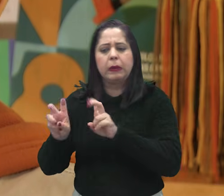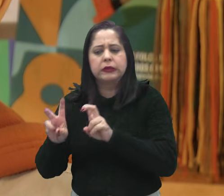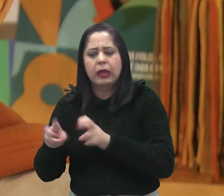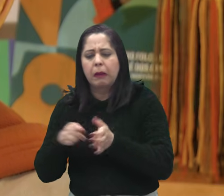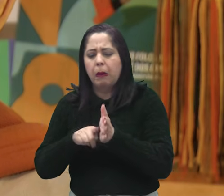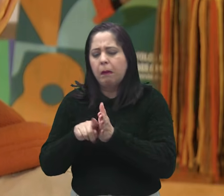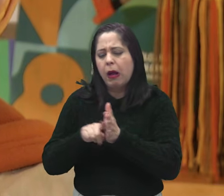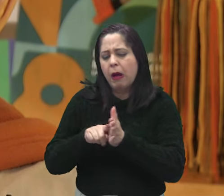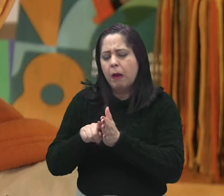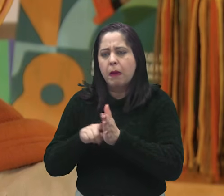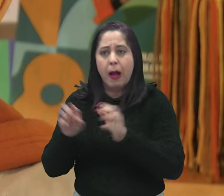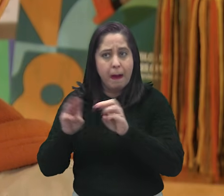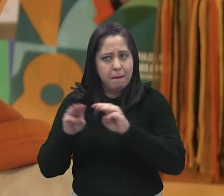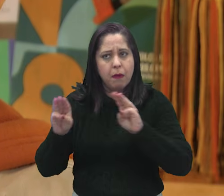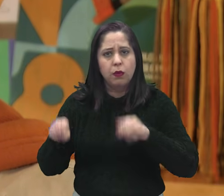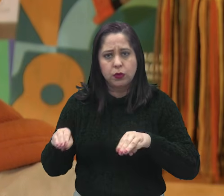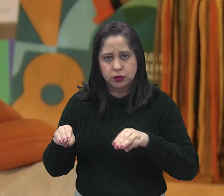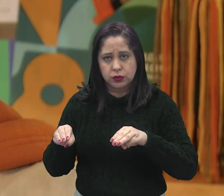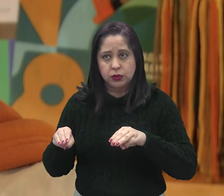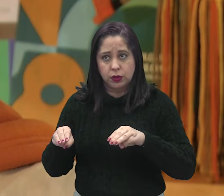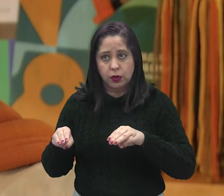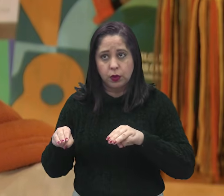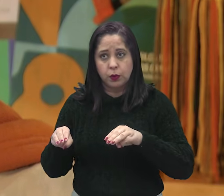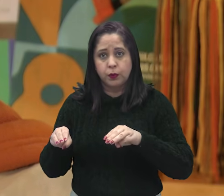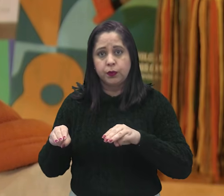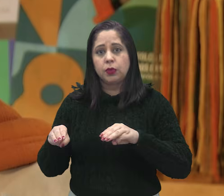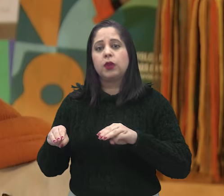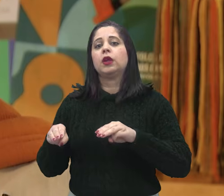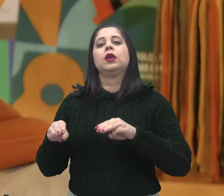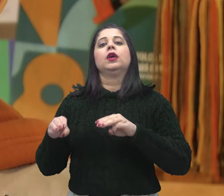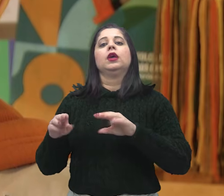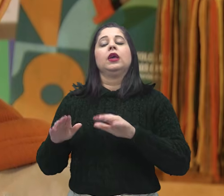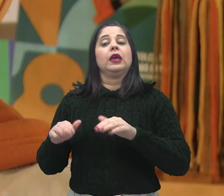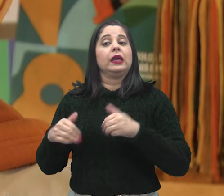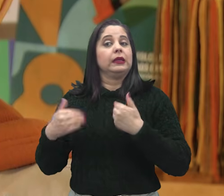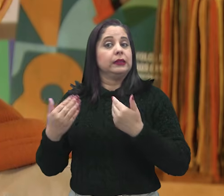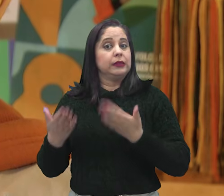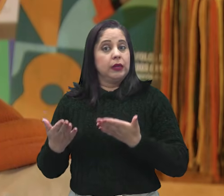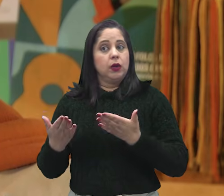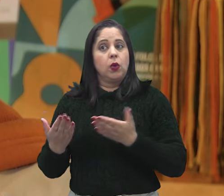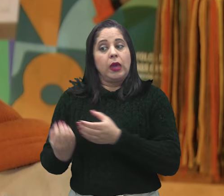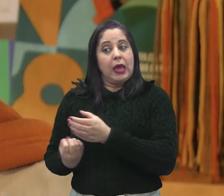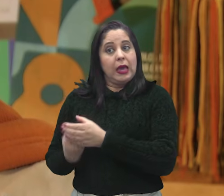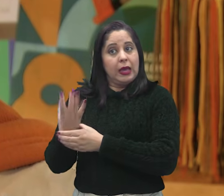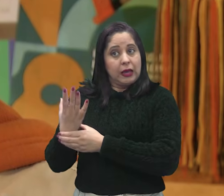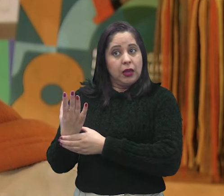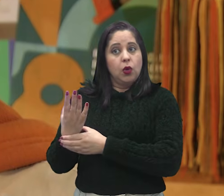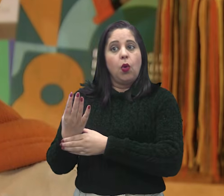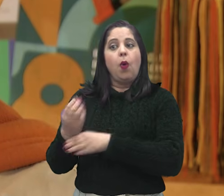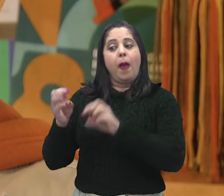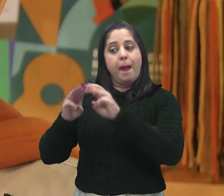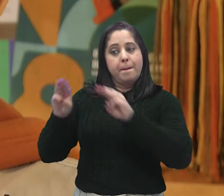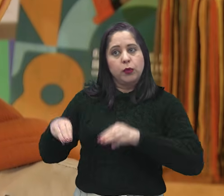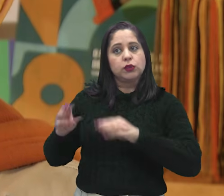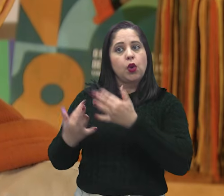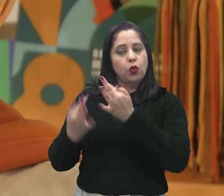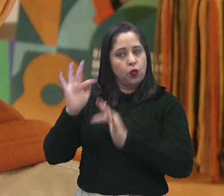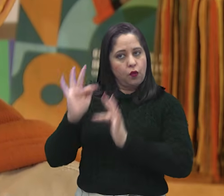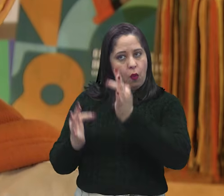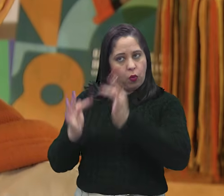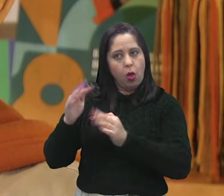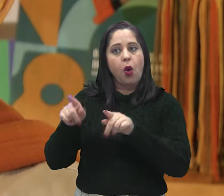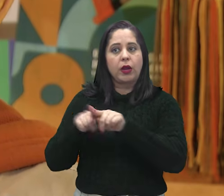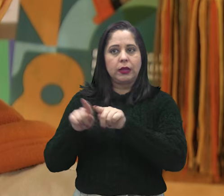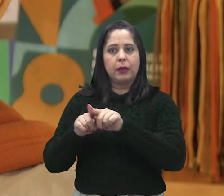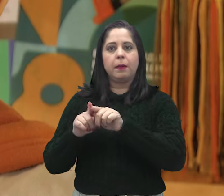da Cultura Popular, que é a organização da sociedade civil, que é a proponente do Ecomuseu e do Museu do Folclore. Então esse